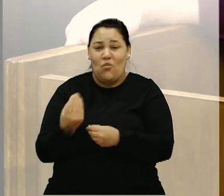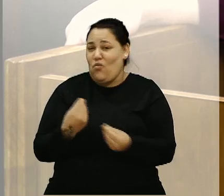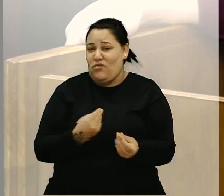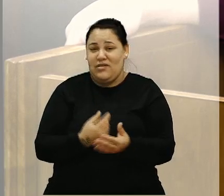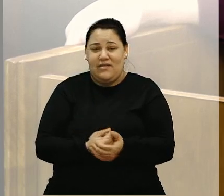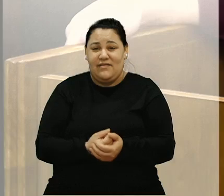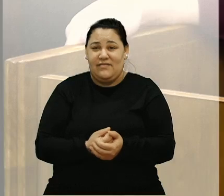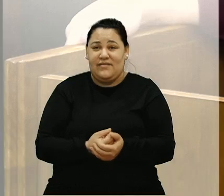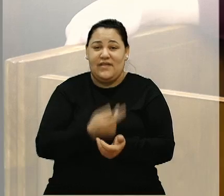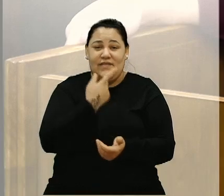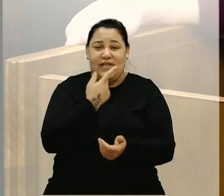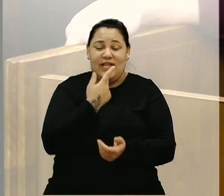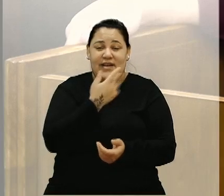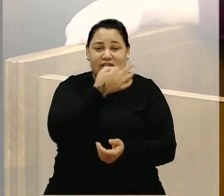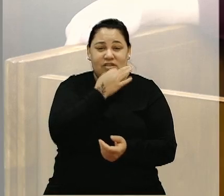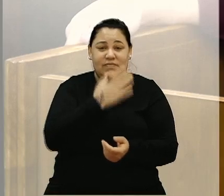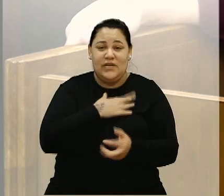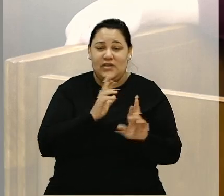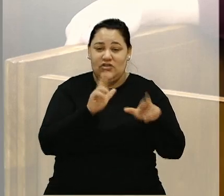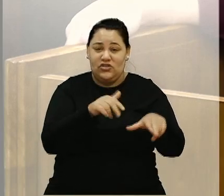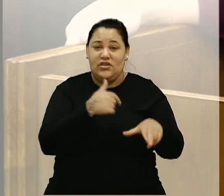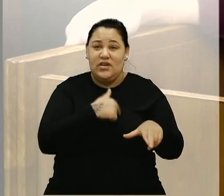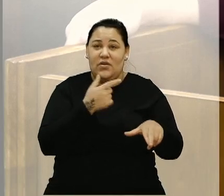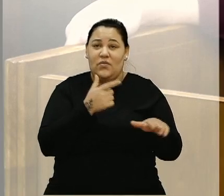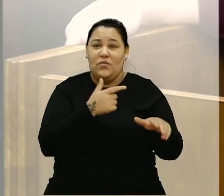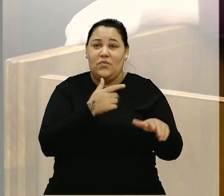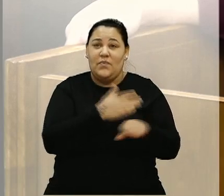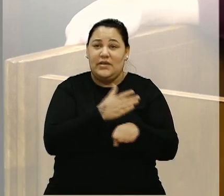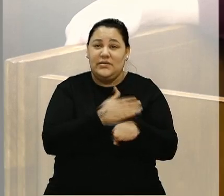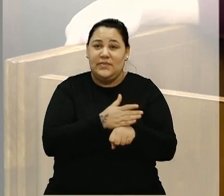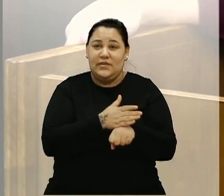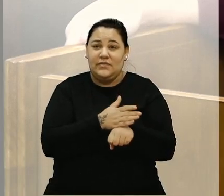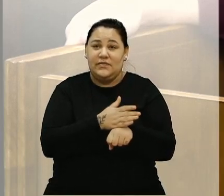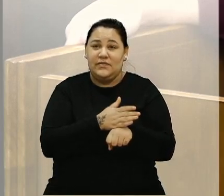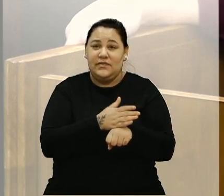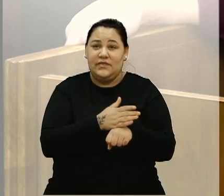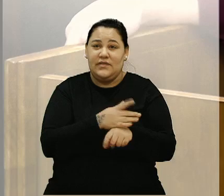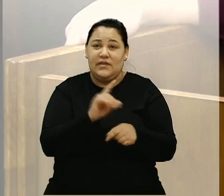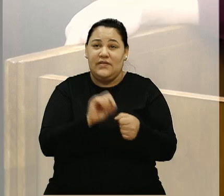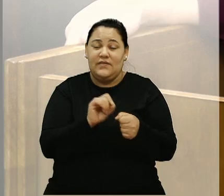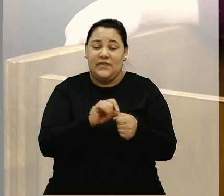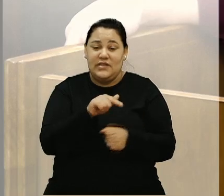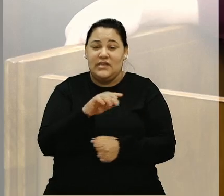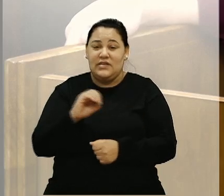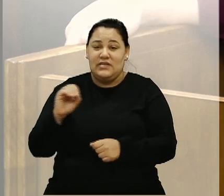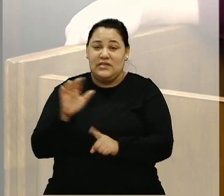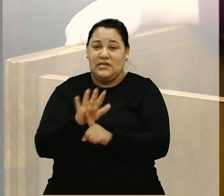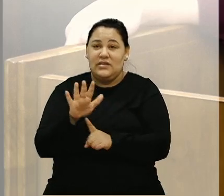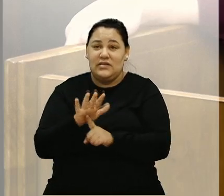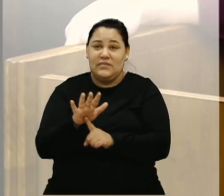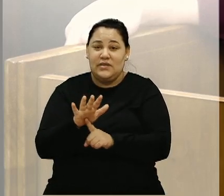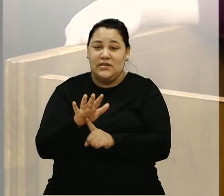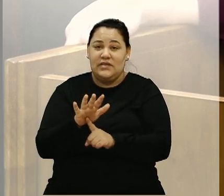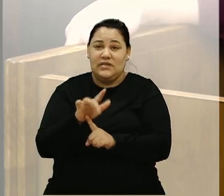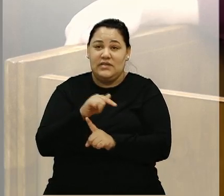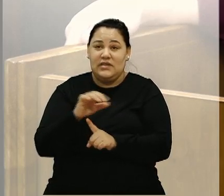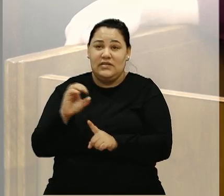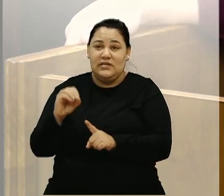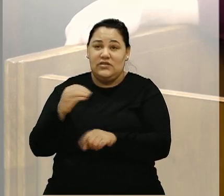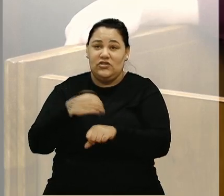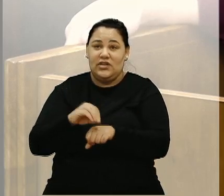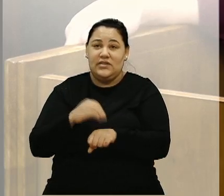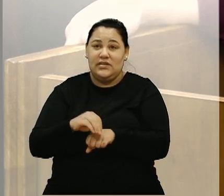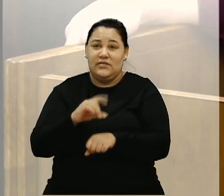Fala ao Caxias lá para minha região, eu participei e levei as 700 demandas embaixo do braço. 700 indicação, só da região.